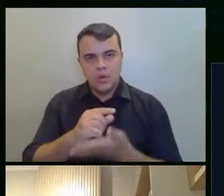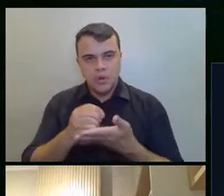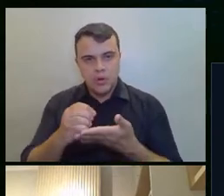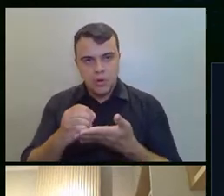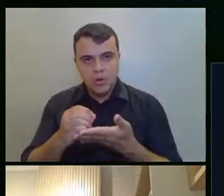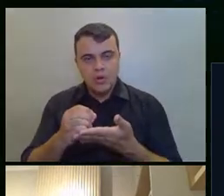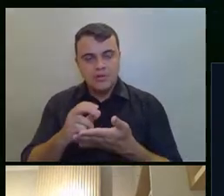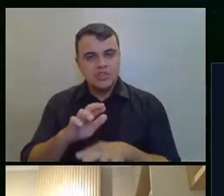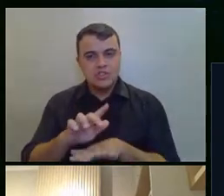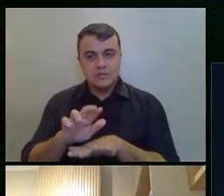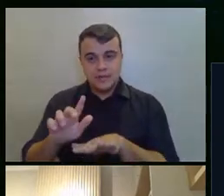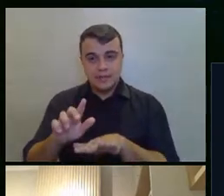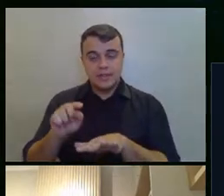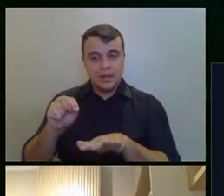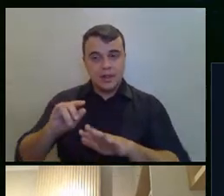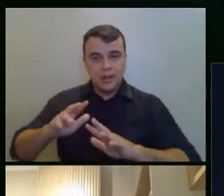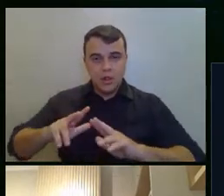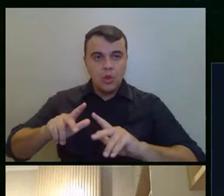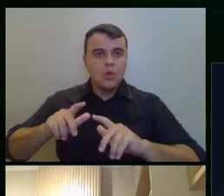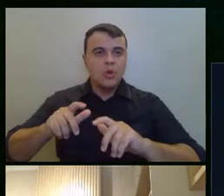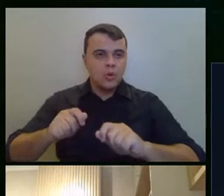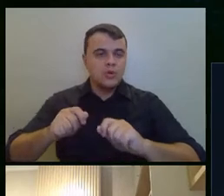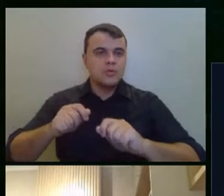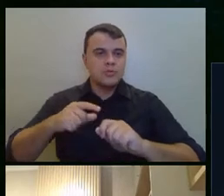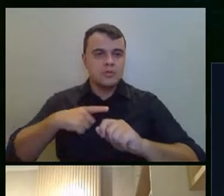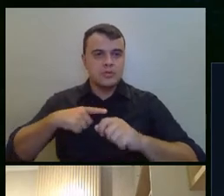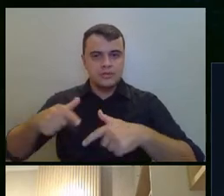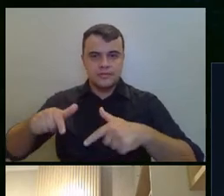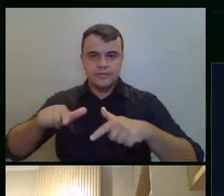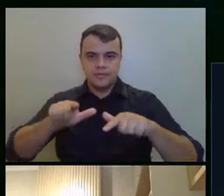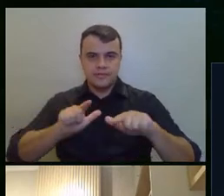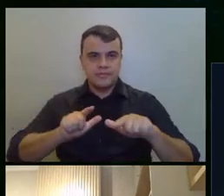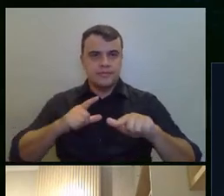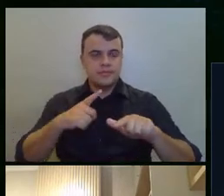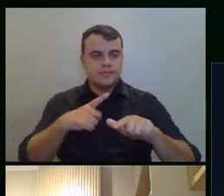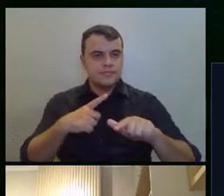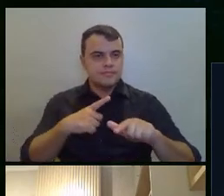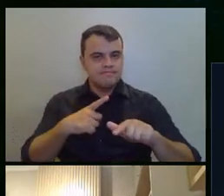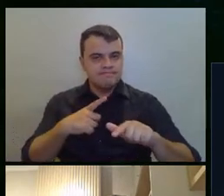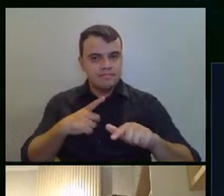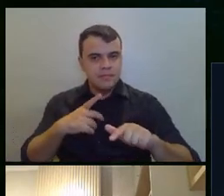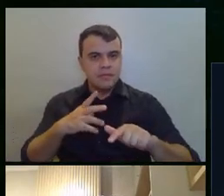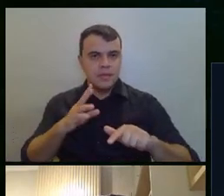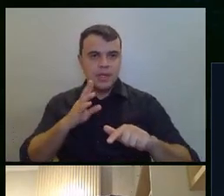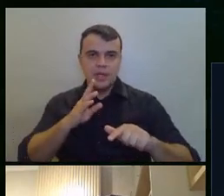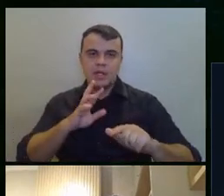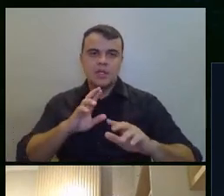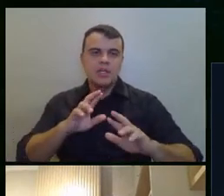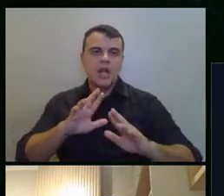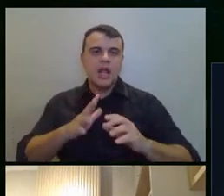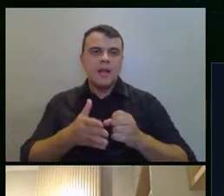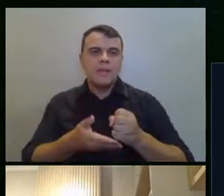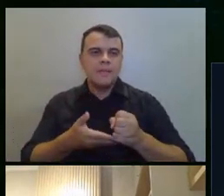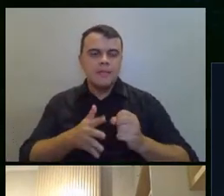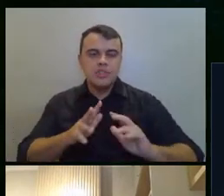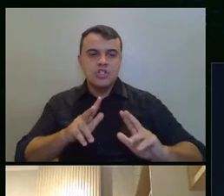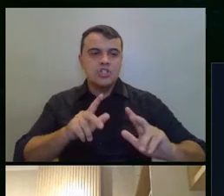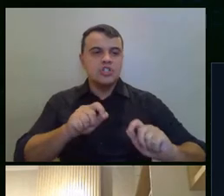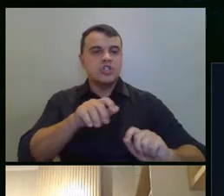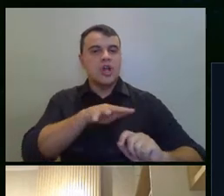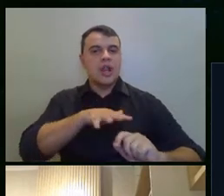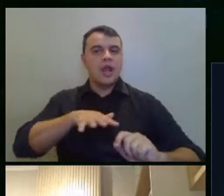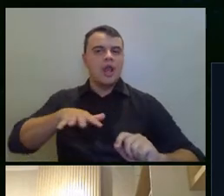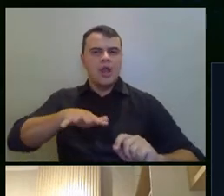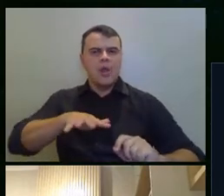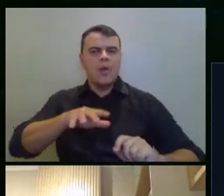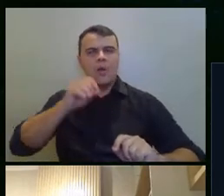Líder etc todos isso é todas essas certificações é um Panorama muito geral tá então ele vai te falar sobre